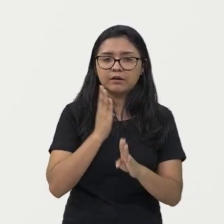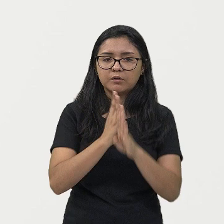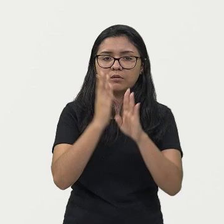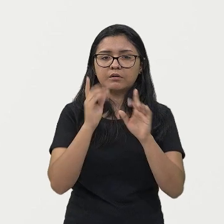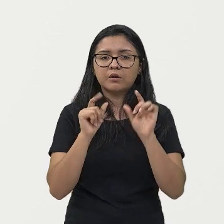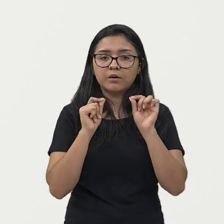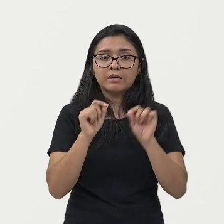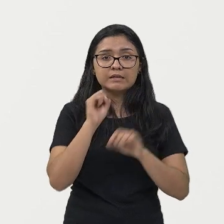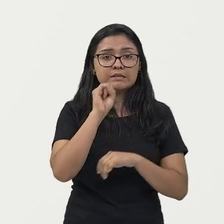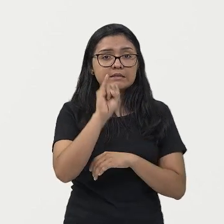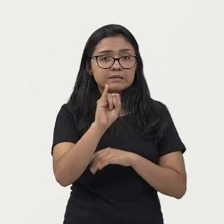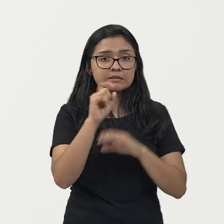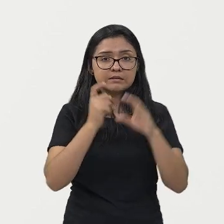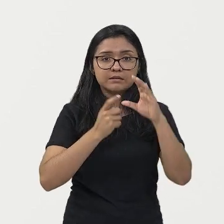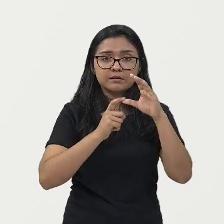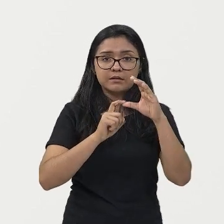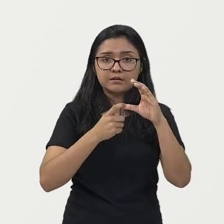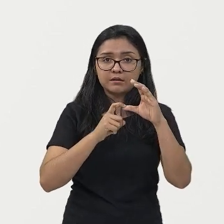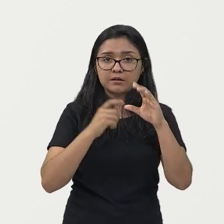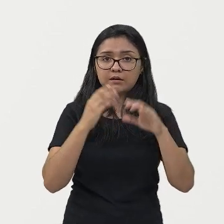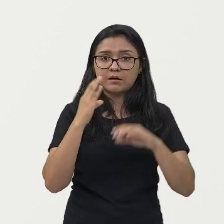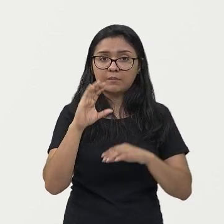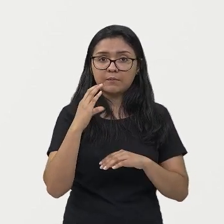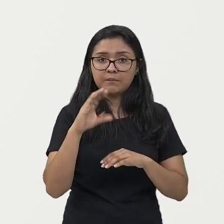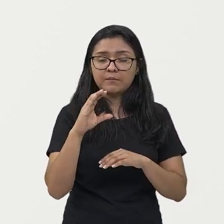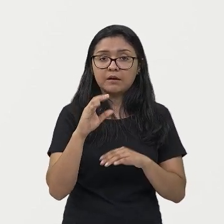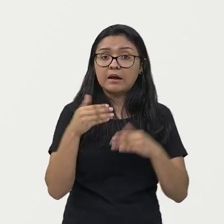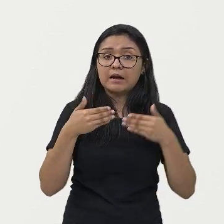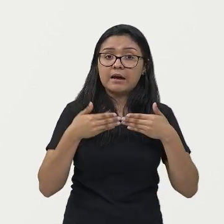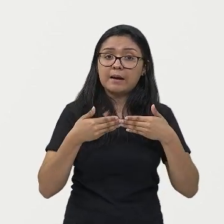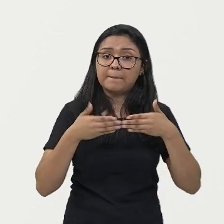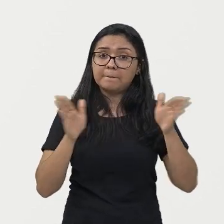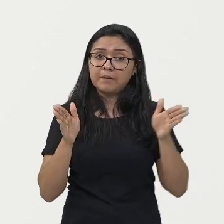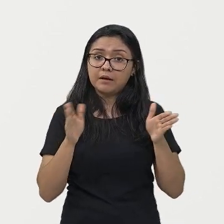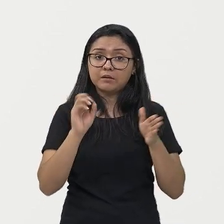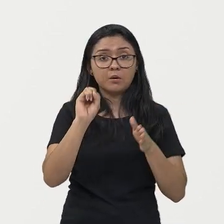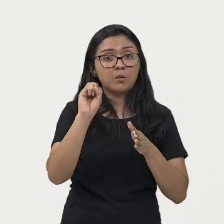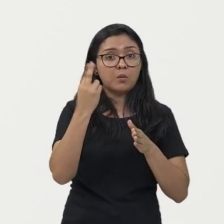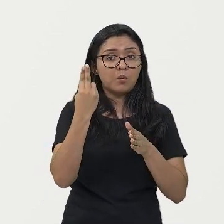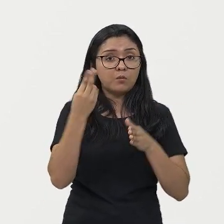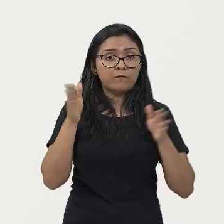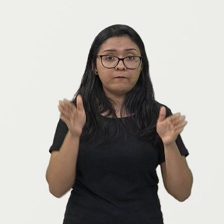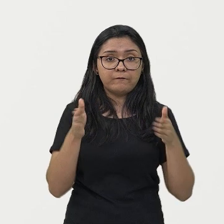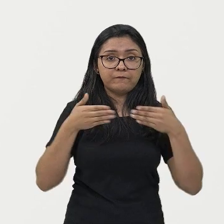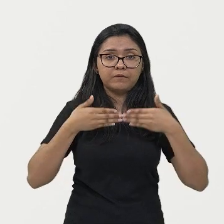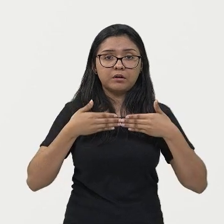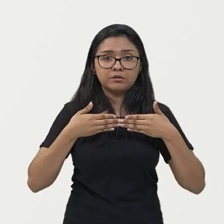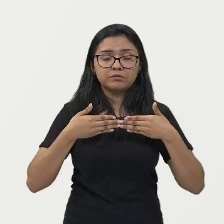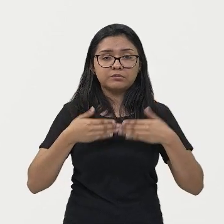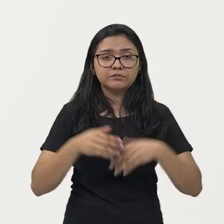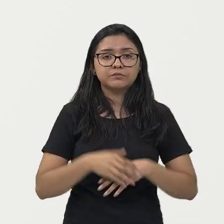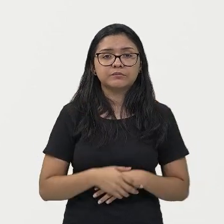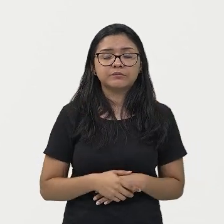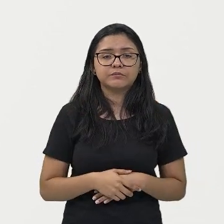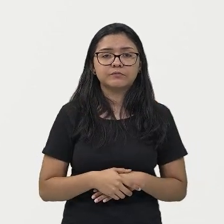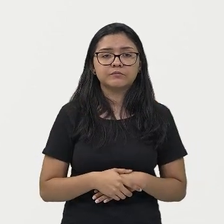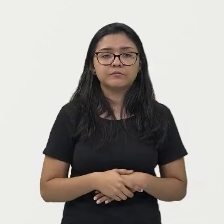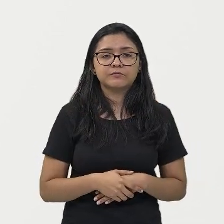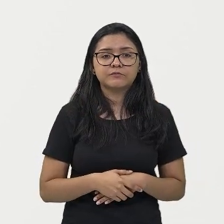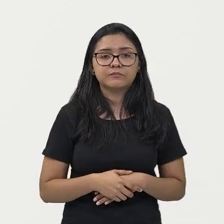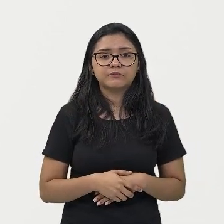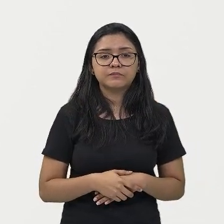a cadeia carbônica ela é aberta ou ela é fechada, tá bom?